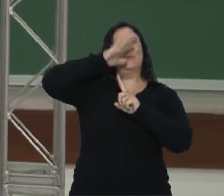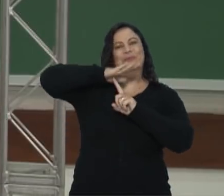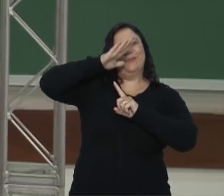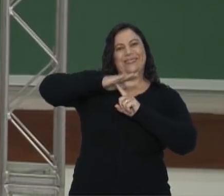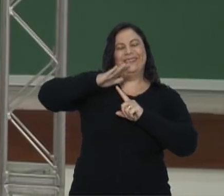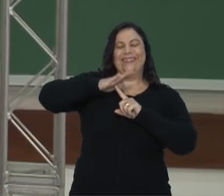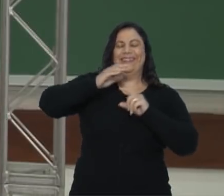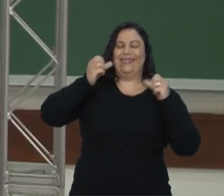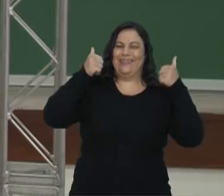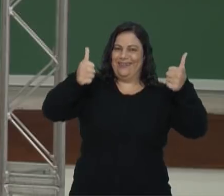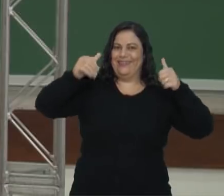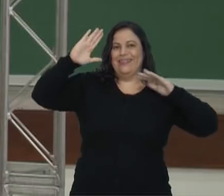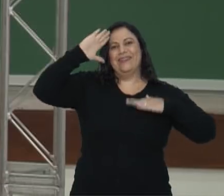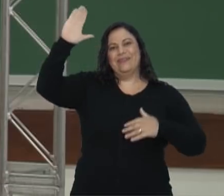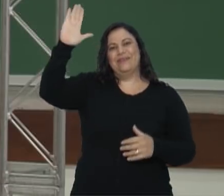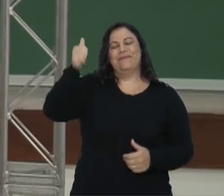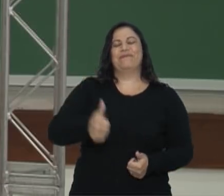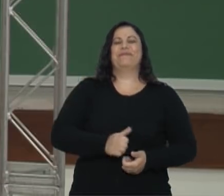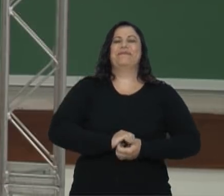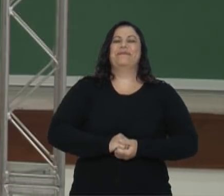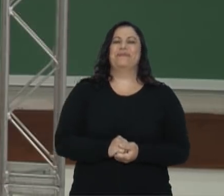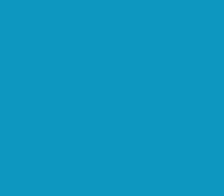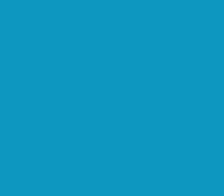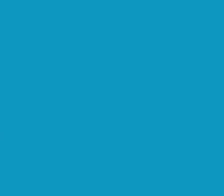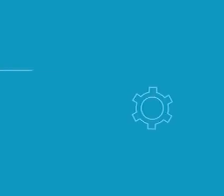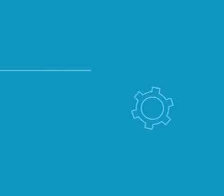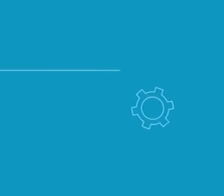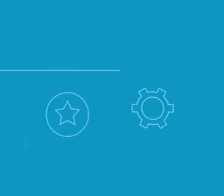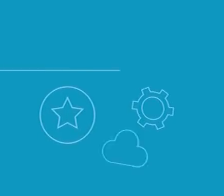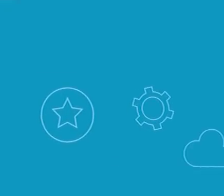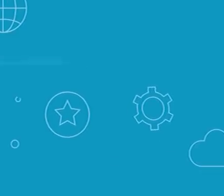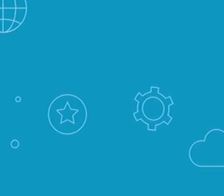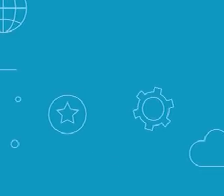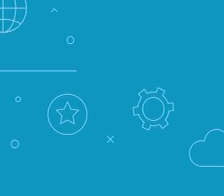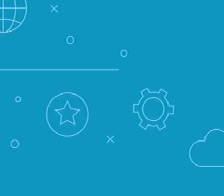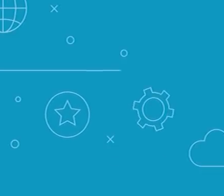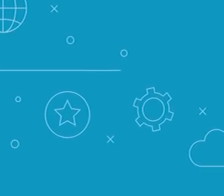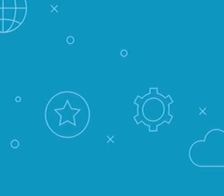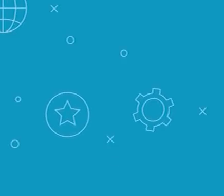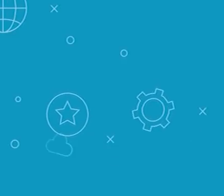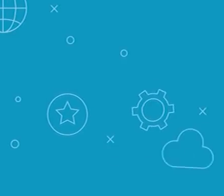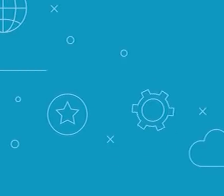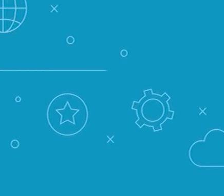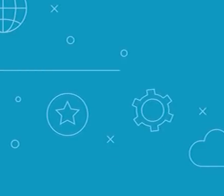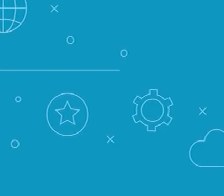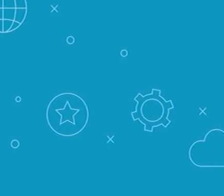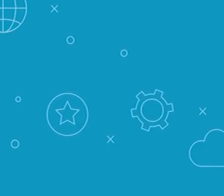tchau!